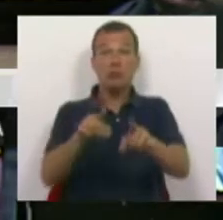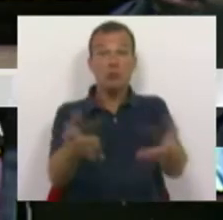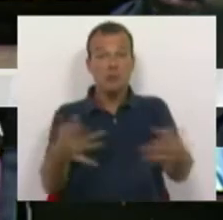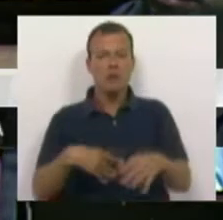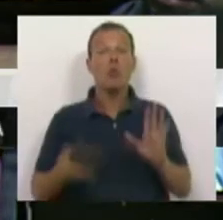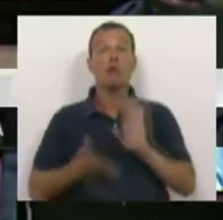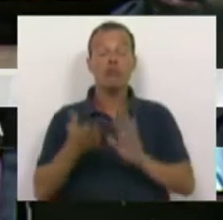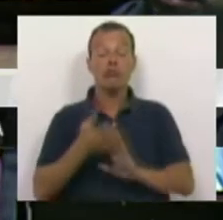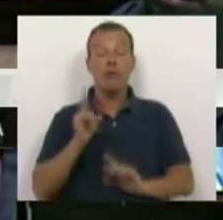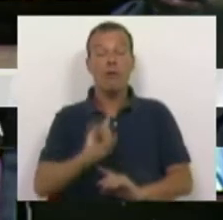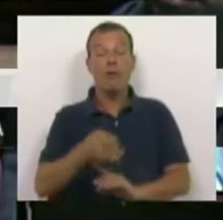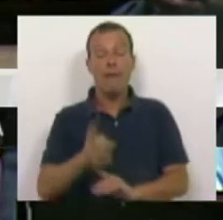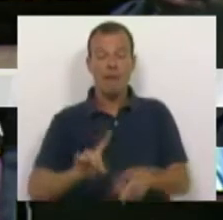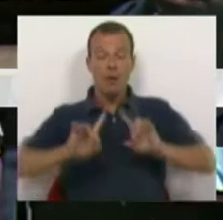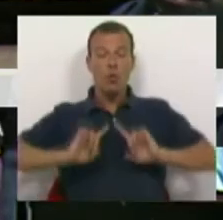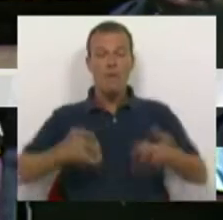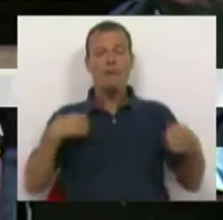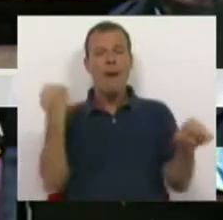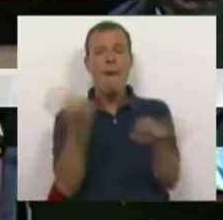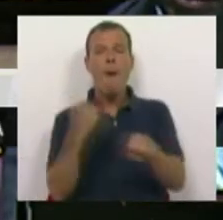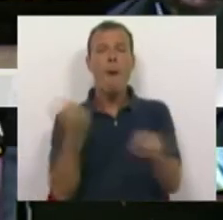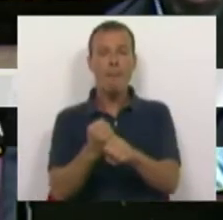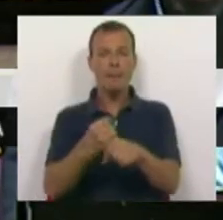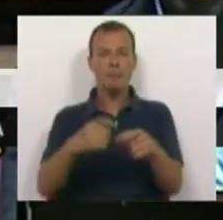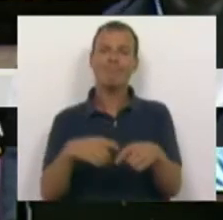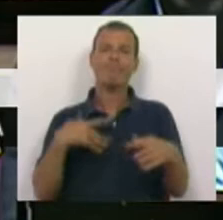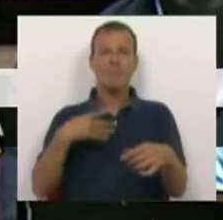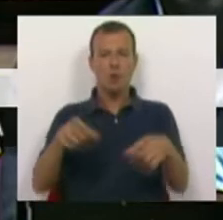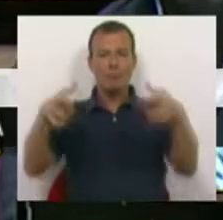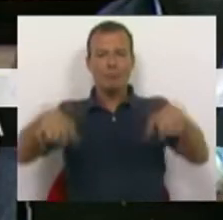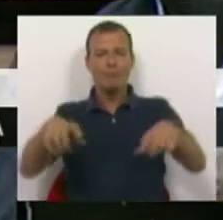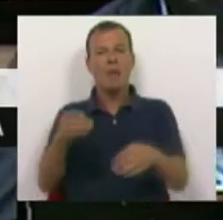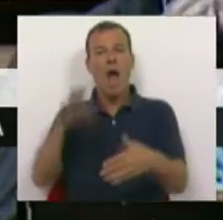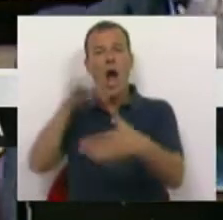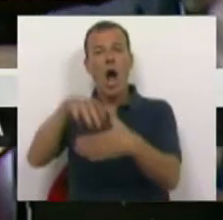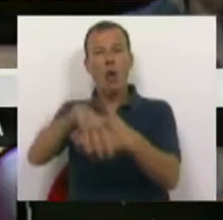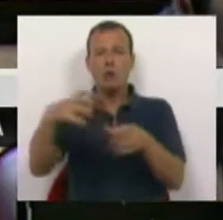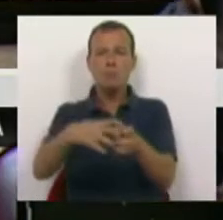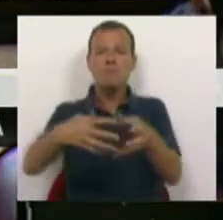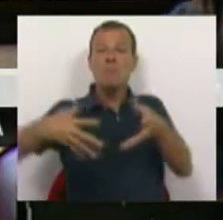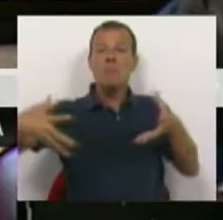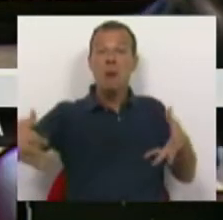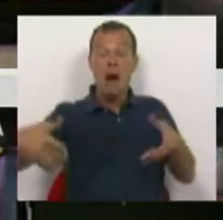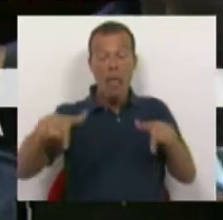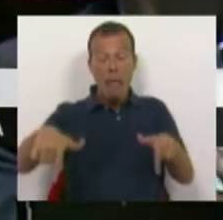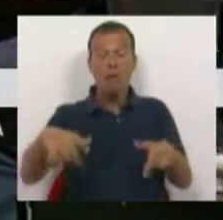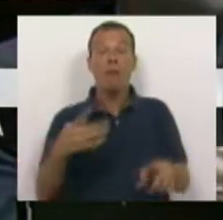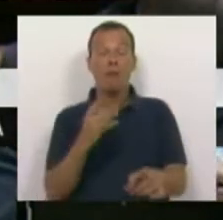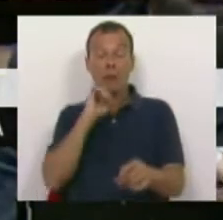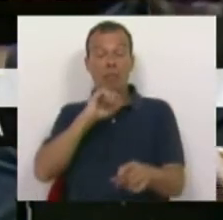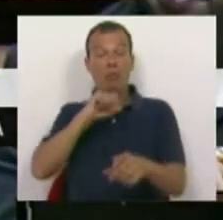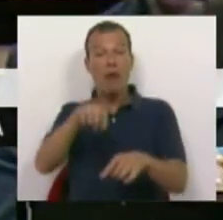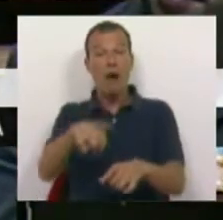mais urgente é que comecem as obras de alargamento da estação de Arroios para permitir que